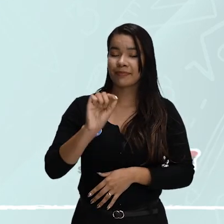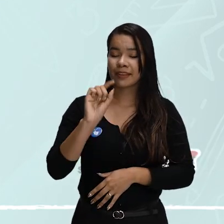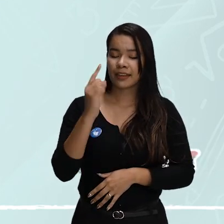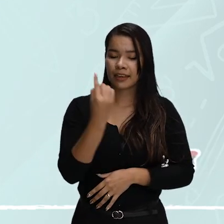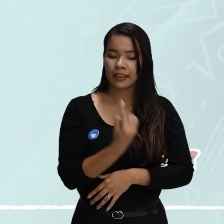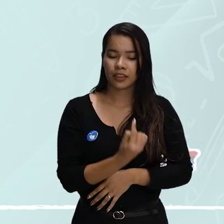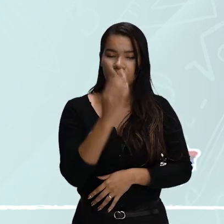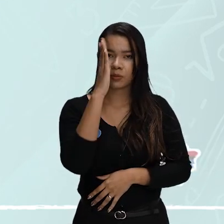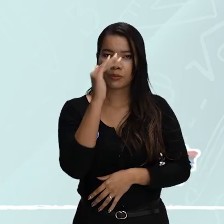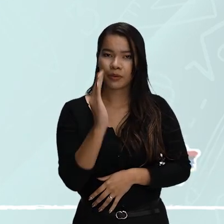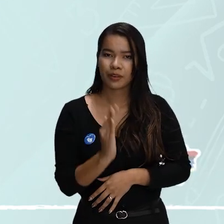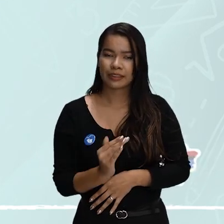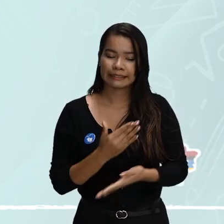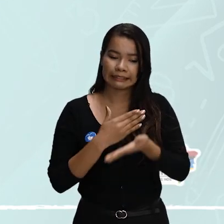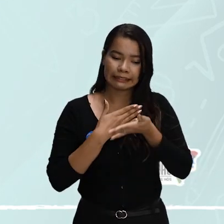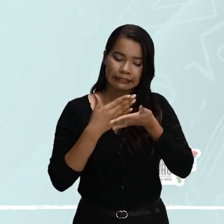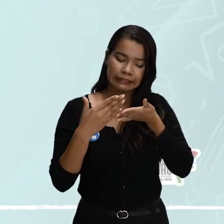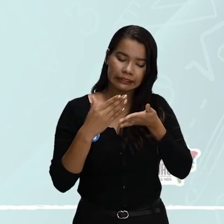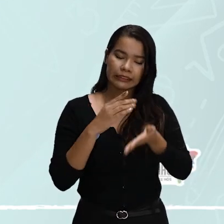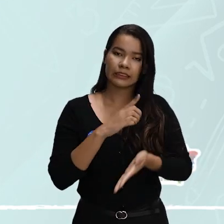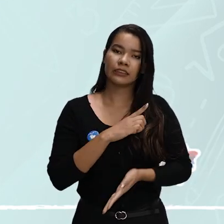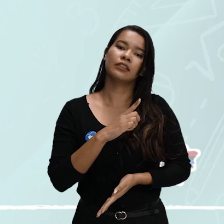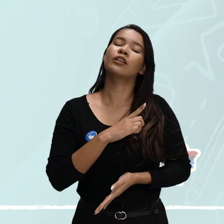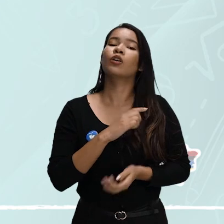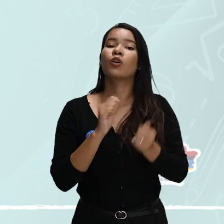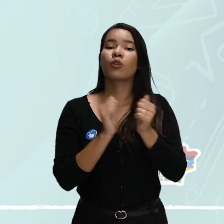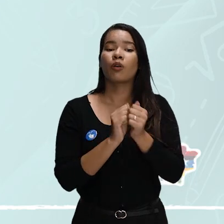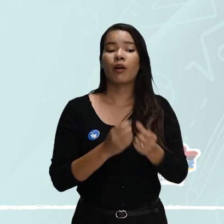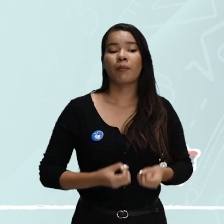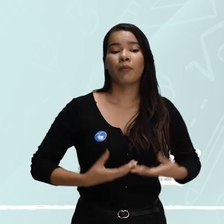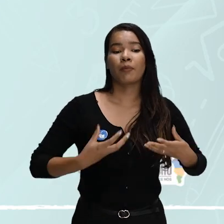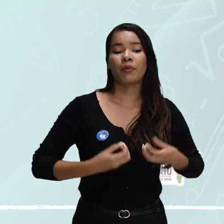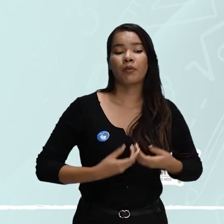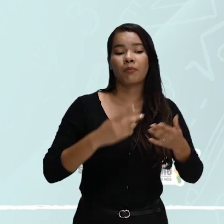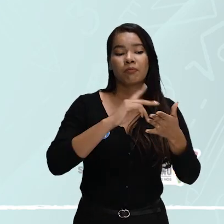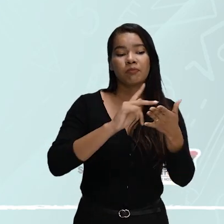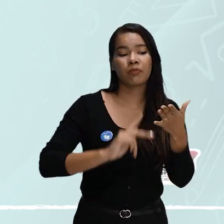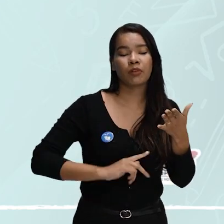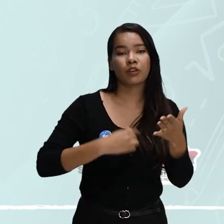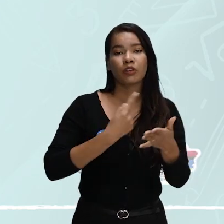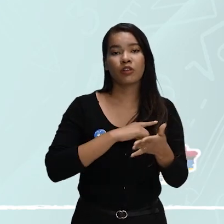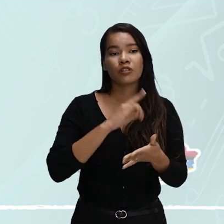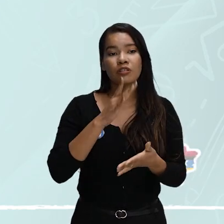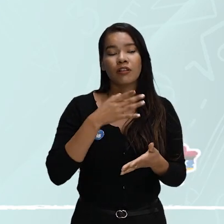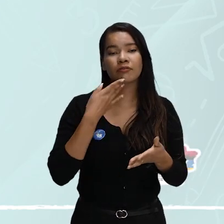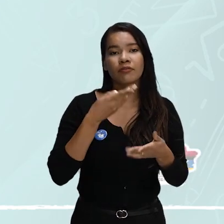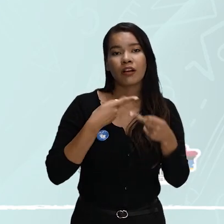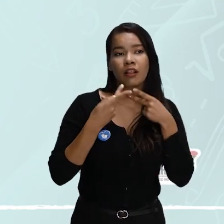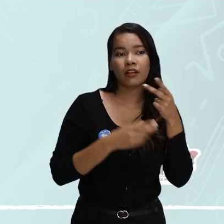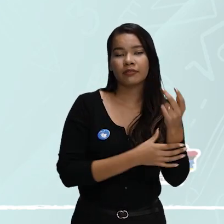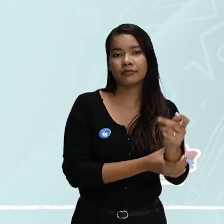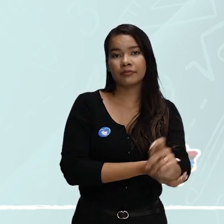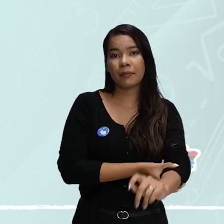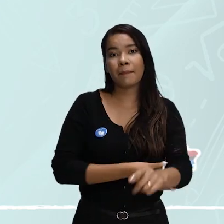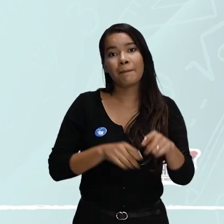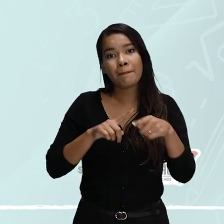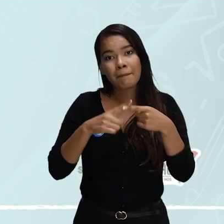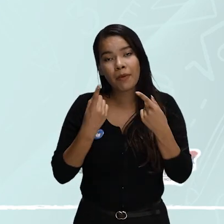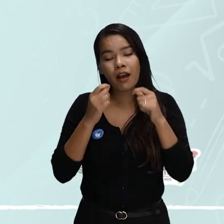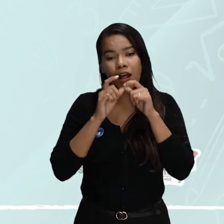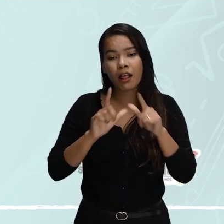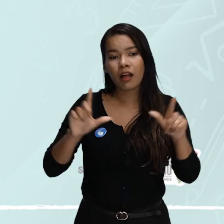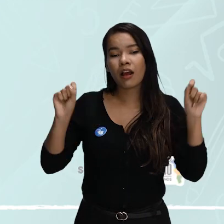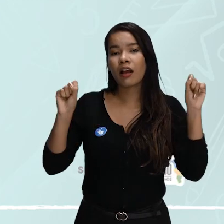no Brasil teve o início com a publicação de um poema que nós já vamos falar. Agora, a linguagem